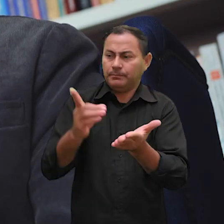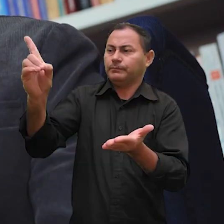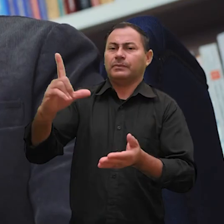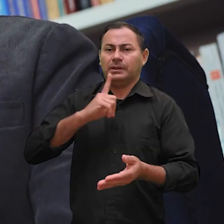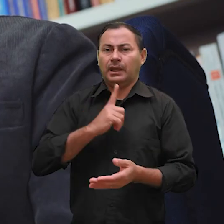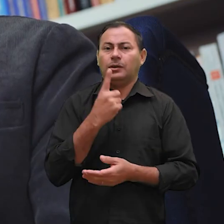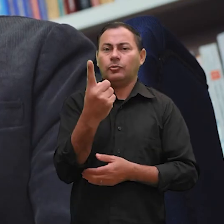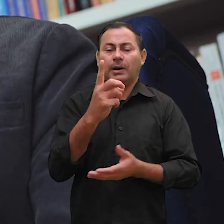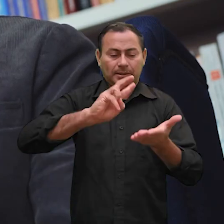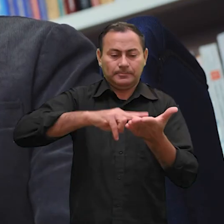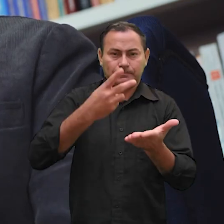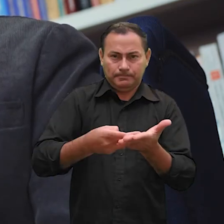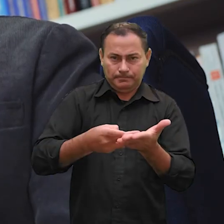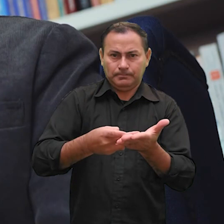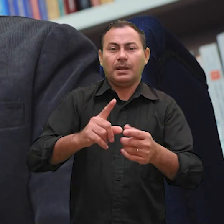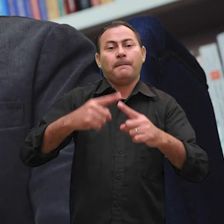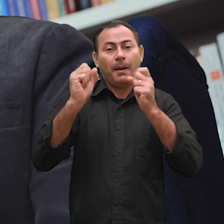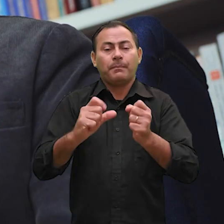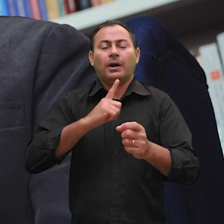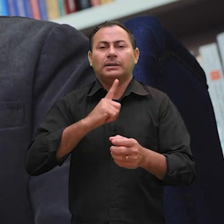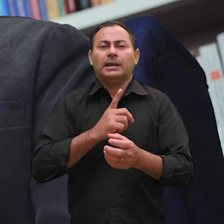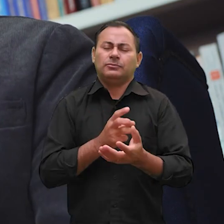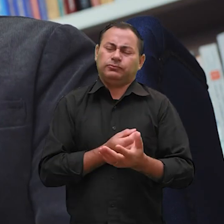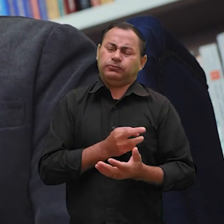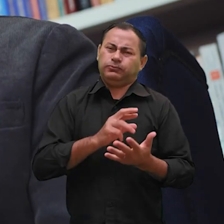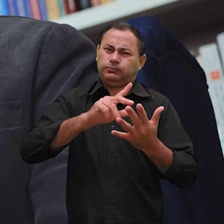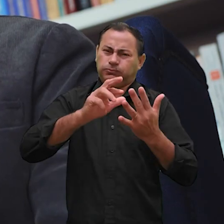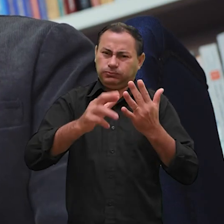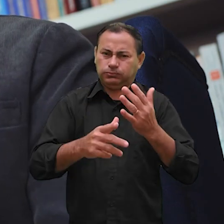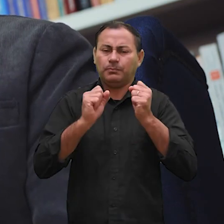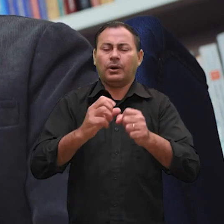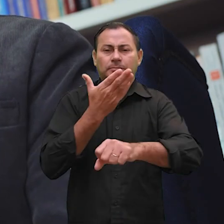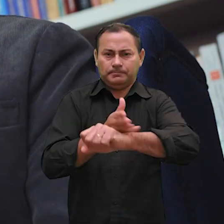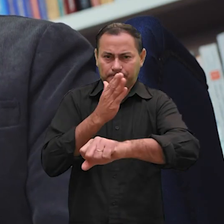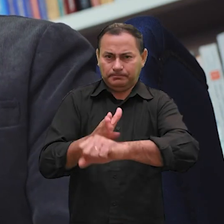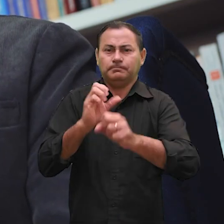lembre-se, existe uma interpretação, mas pode haver centenas de